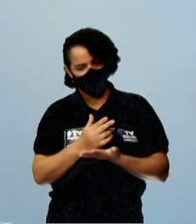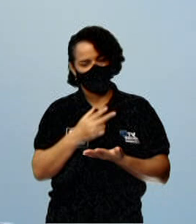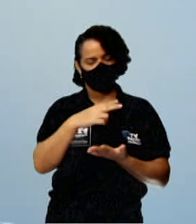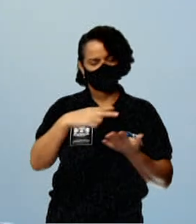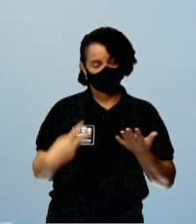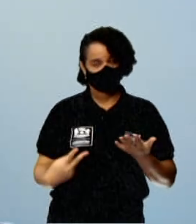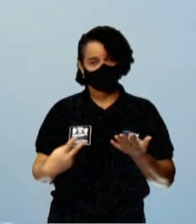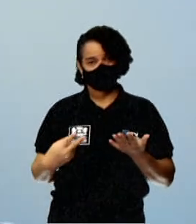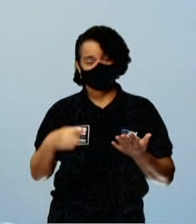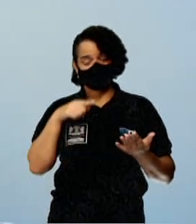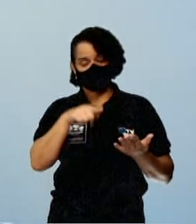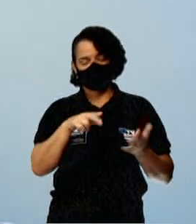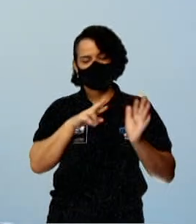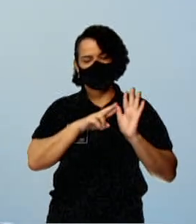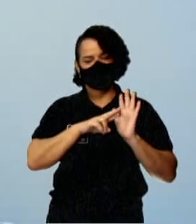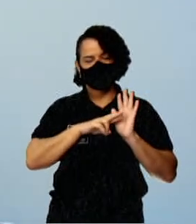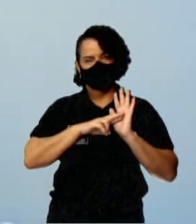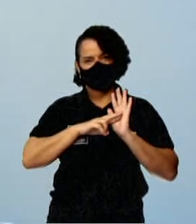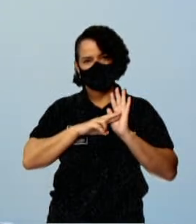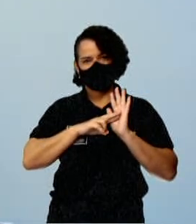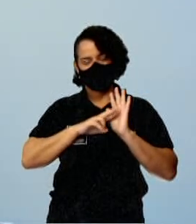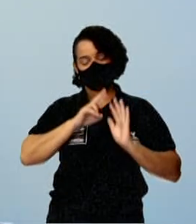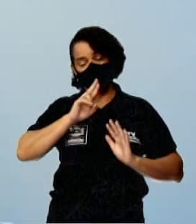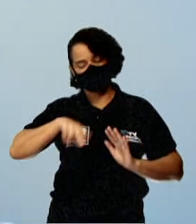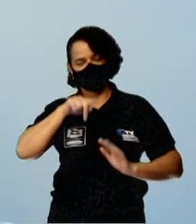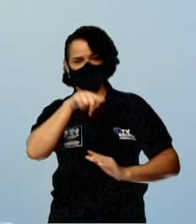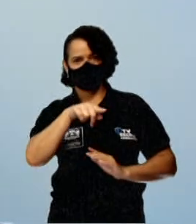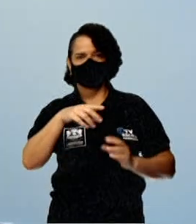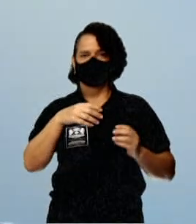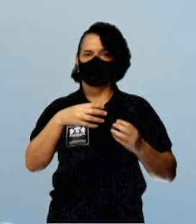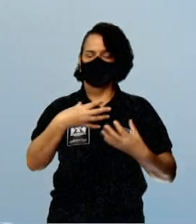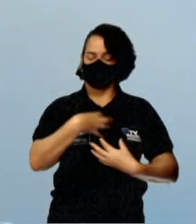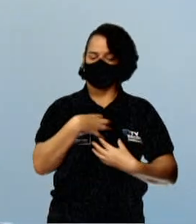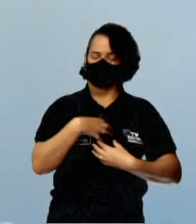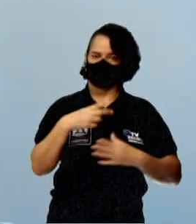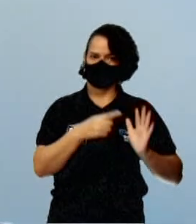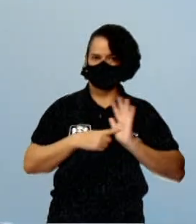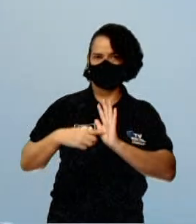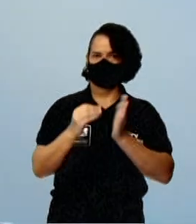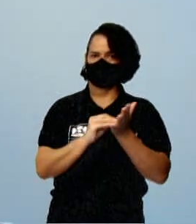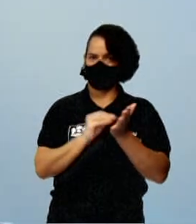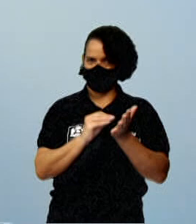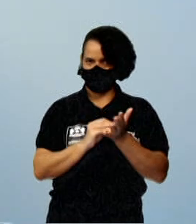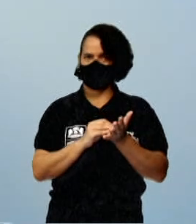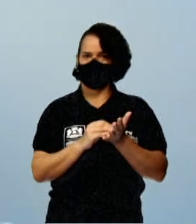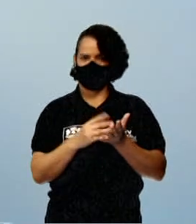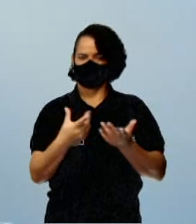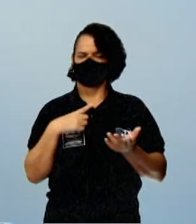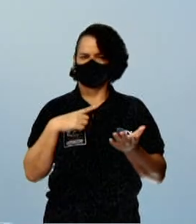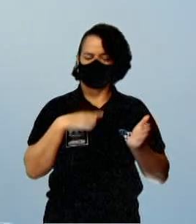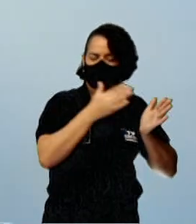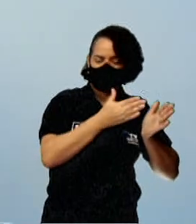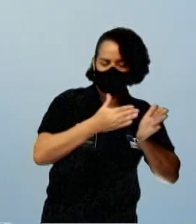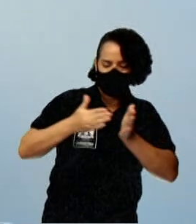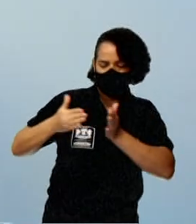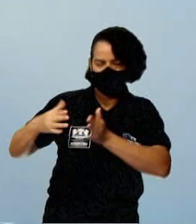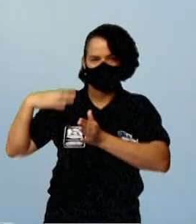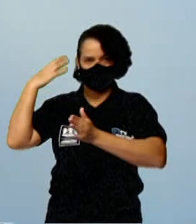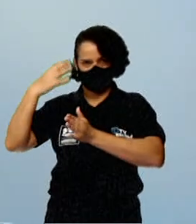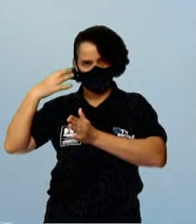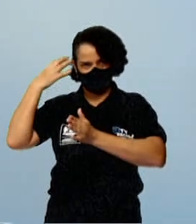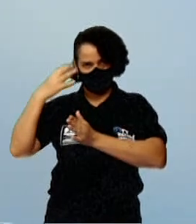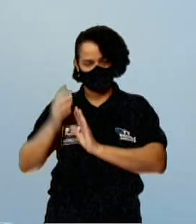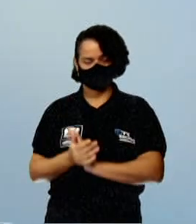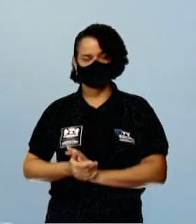resultado dessa forma que a gente jogar o dado, nós vamos ter uma sequência musical, certo? Eu fiz